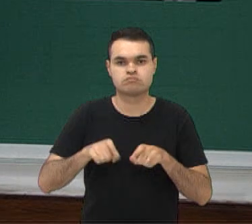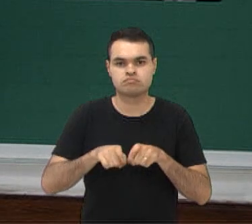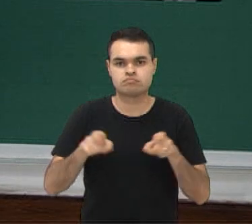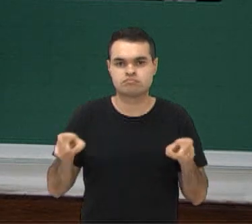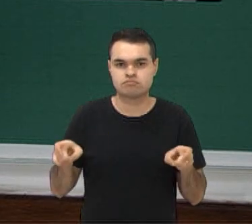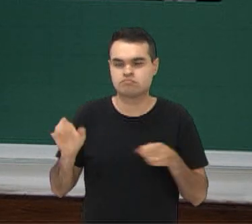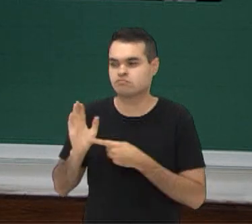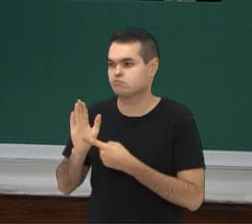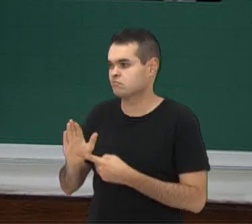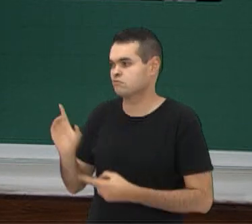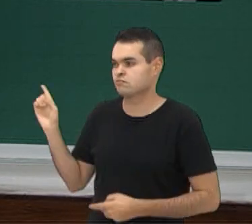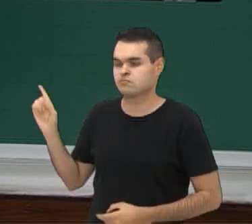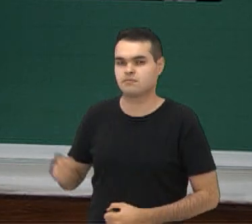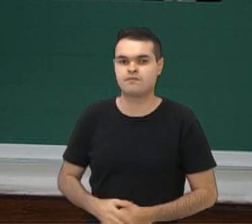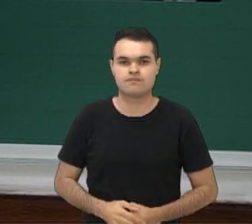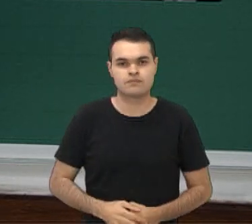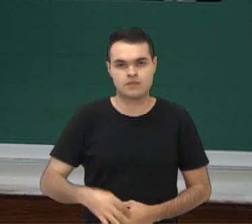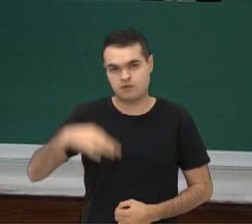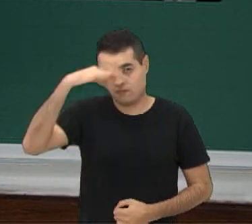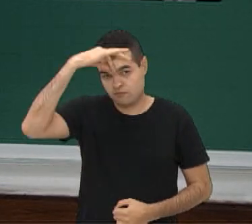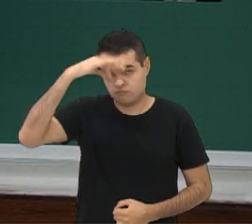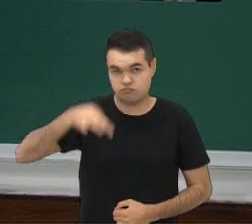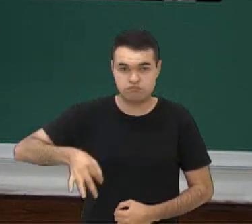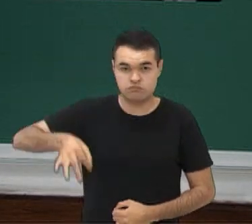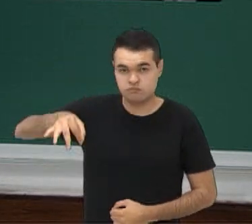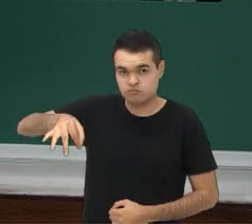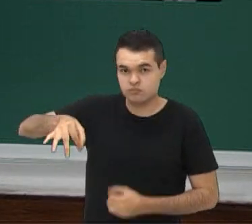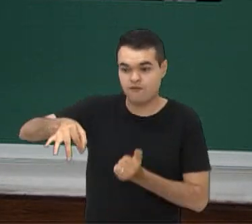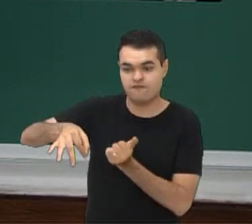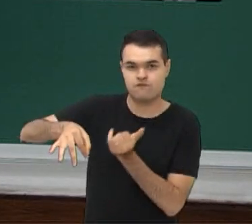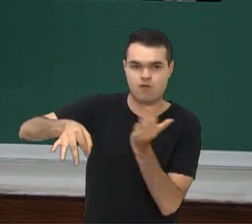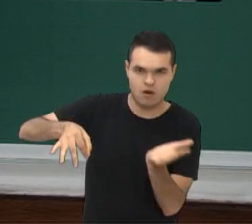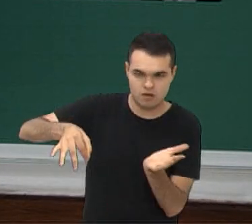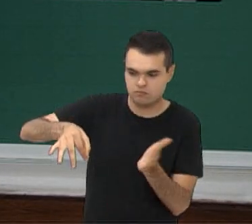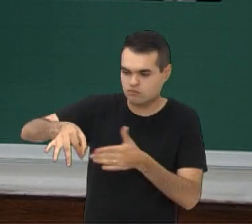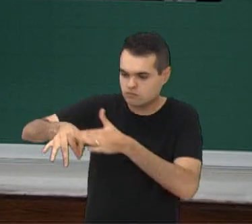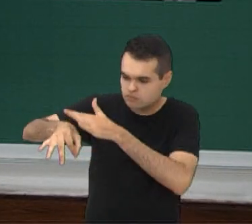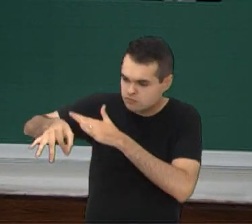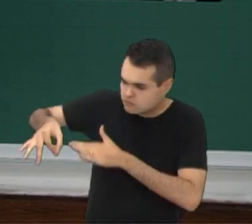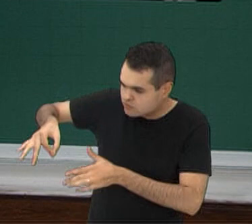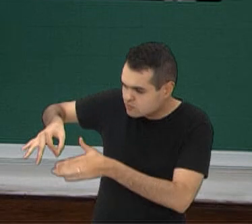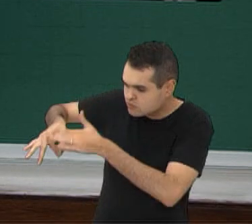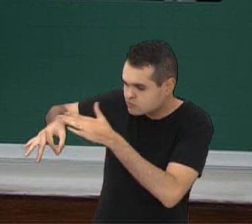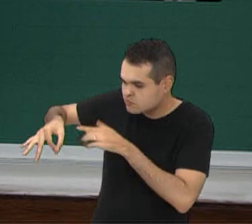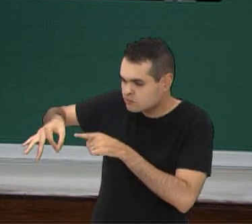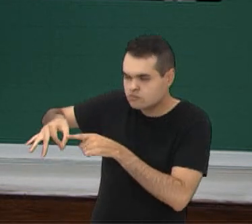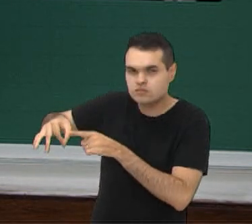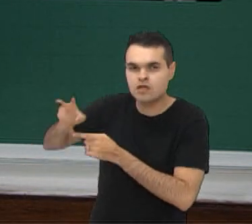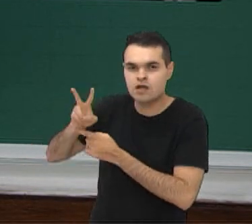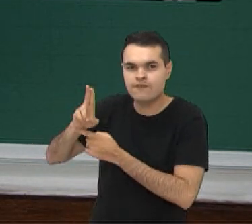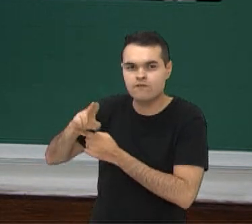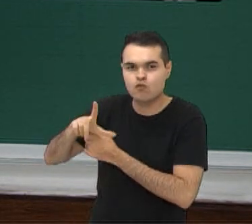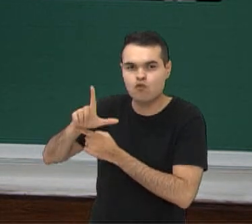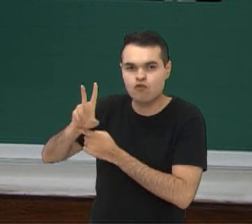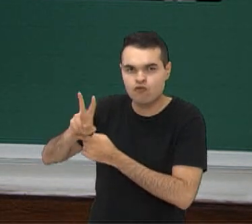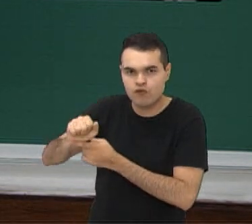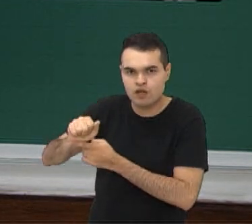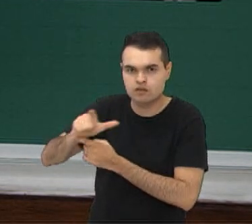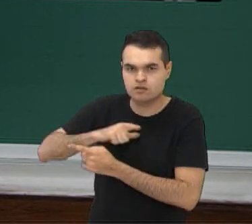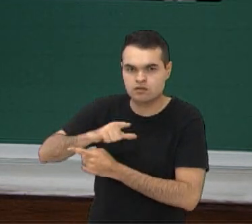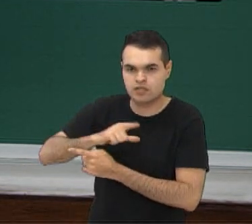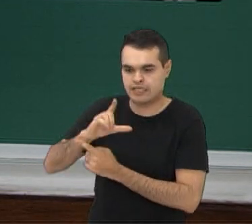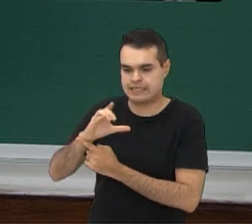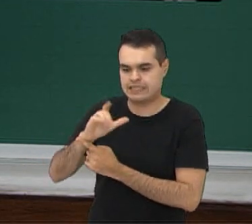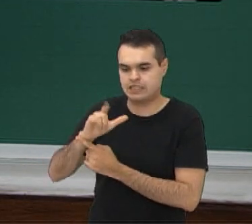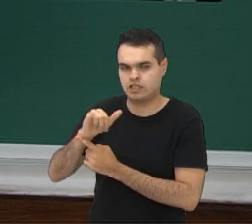Então, vagina é diferente de vulva. A parte externa, aqui, ó, é chamada de vulva e ela é composta pelo